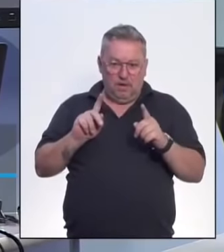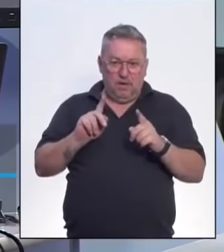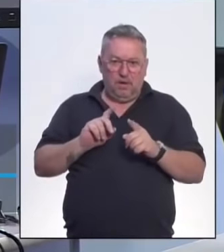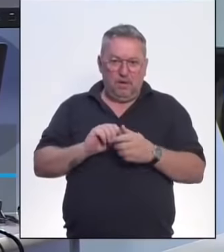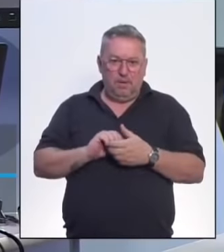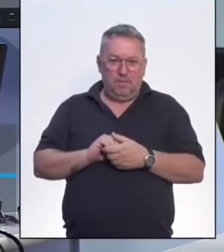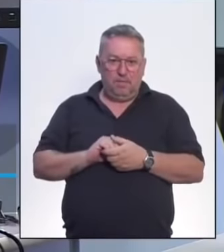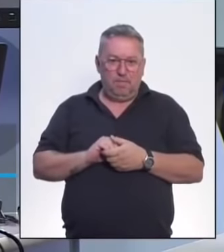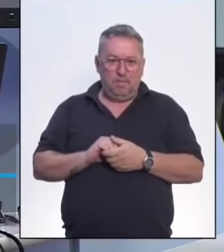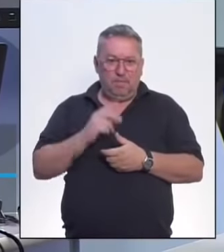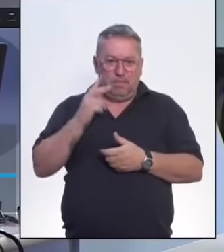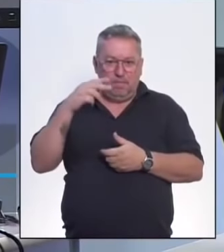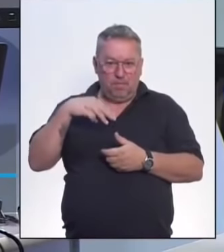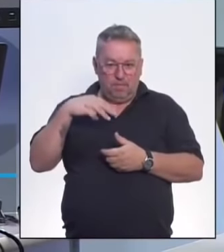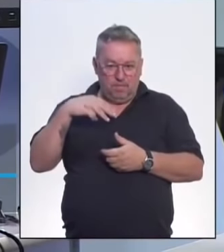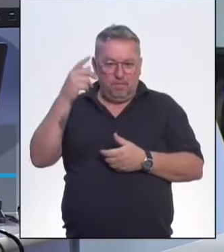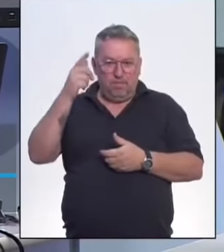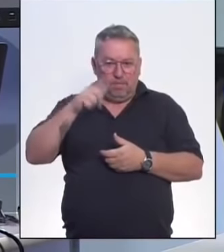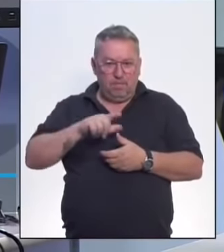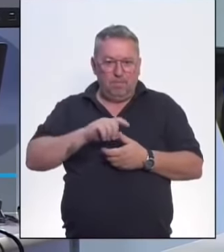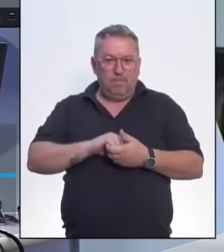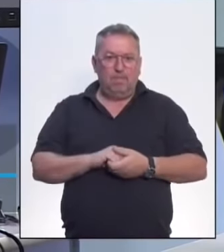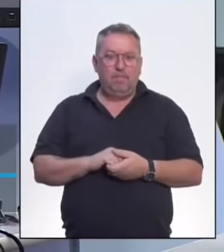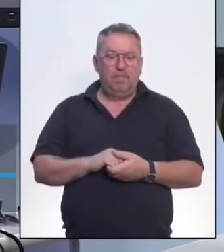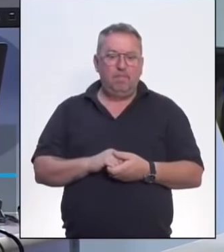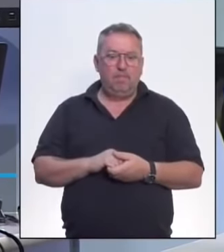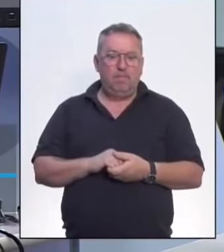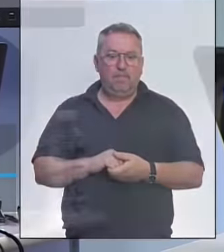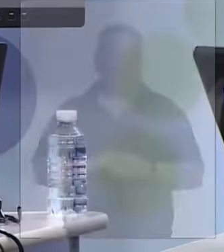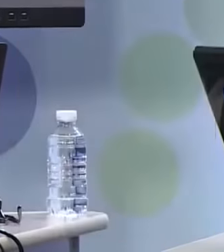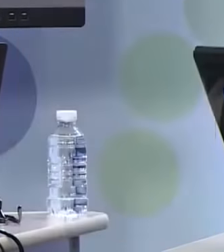correta. Tudo bem? 2 minutinhos novamente, a gente já volta.